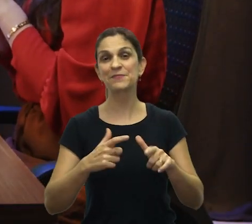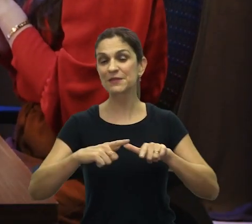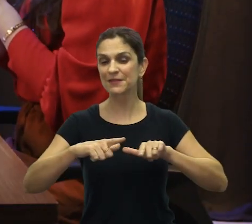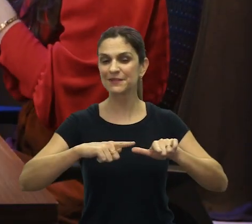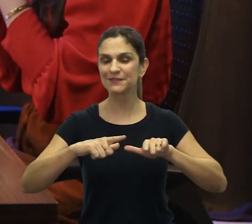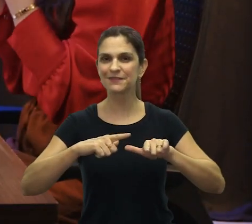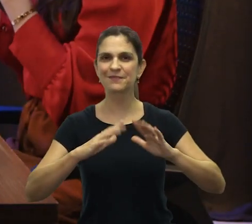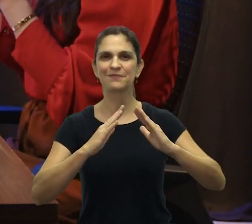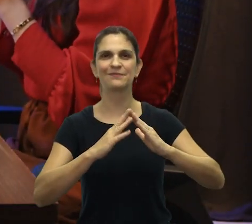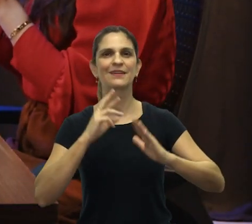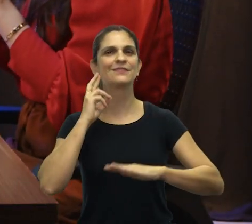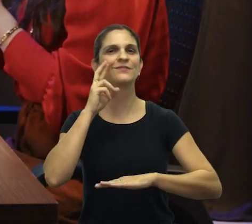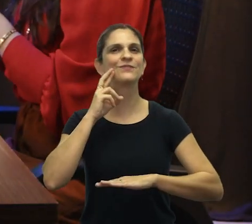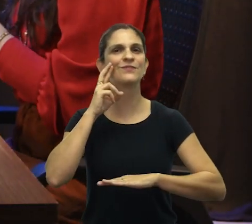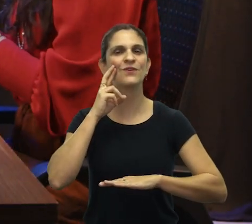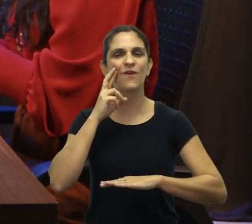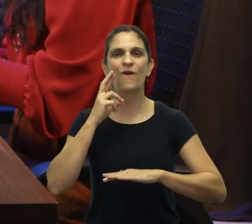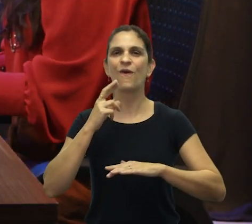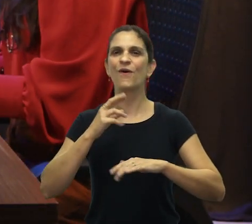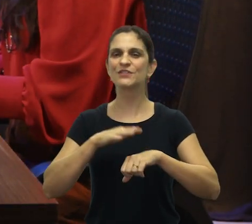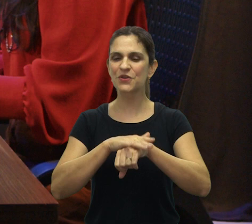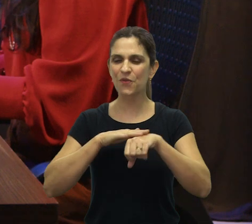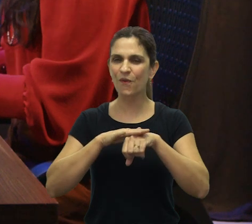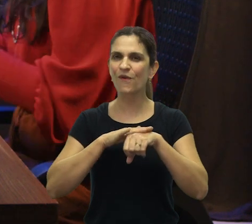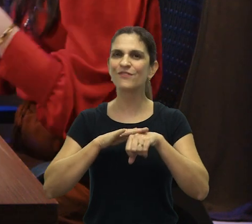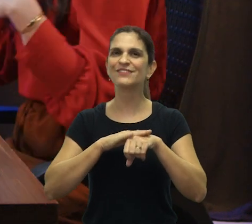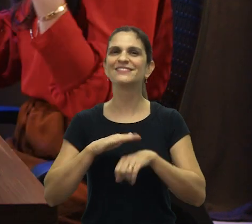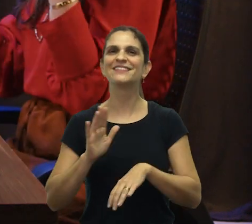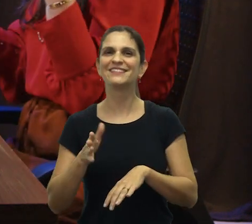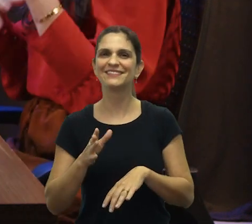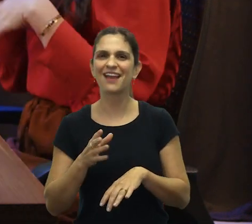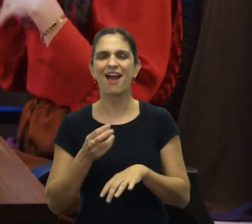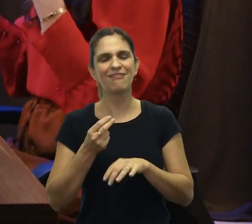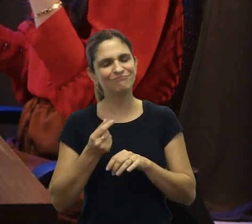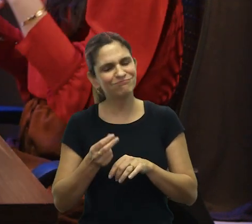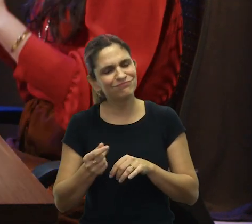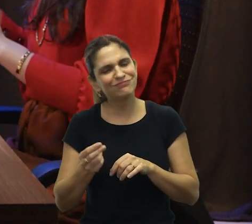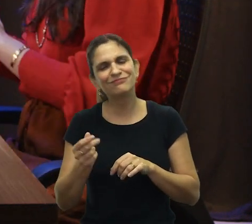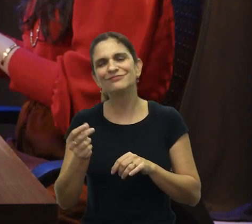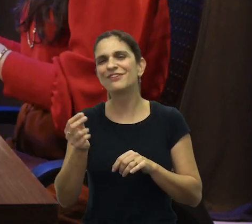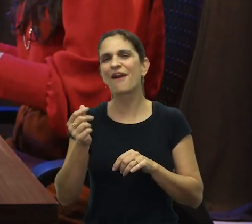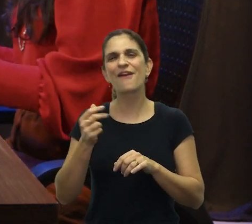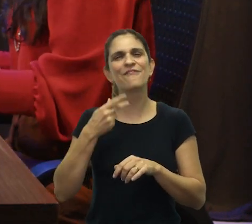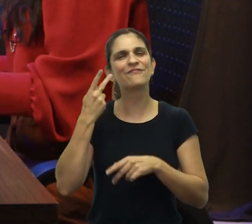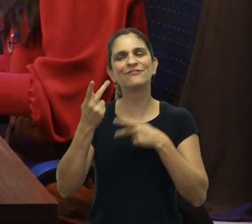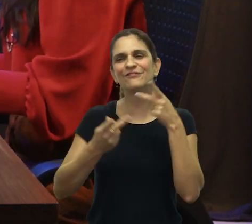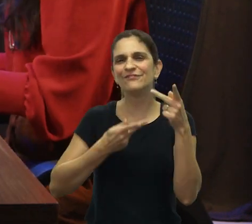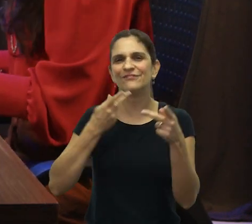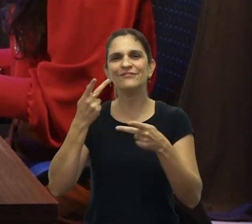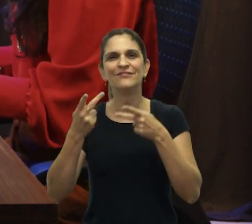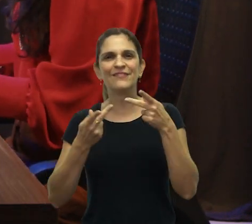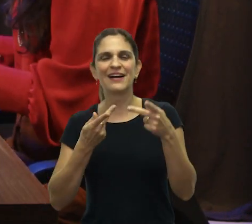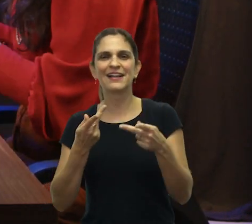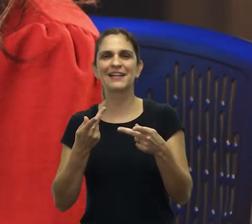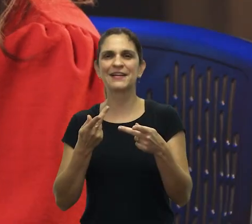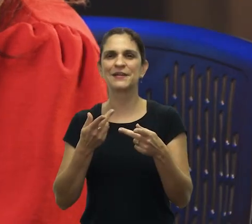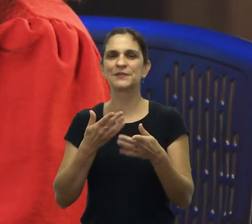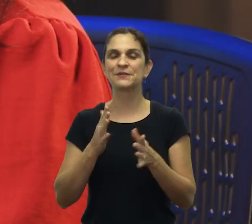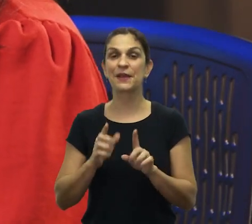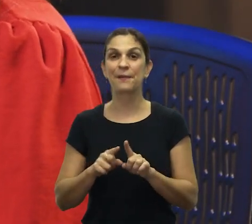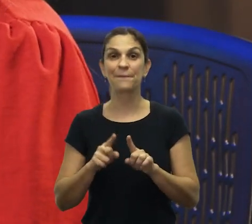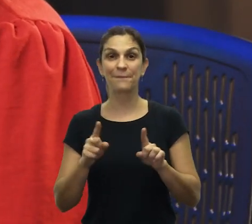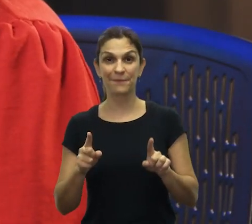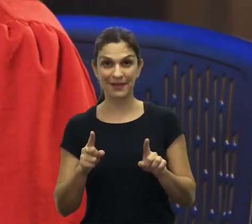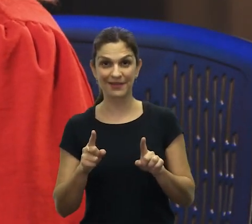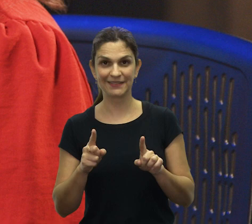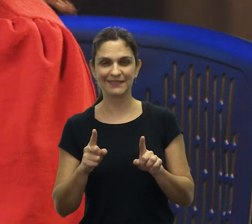para a gente. Já conversamos bastante sobre isso. Acho que a gente podia ficar muito tempo aqui falando sobre isso. Porém,